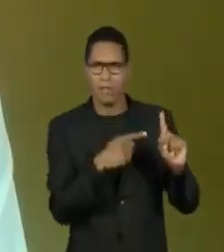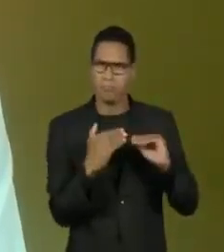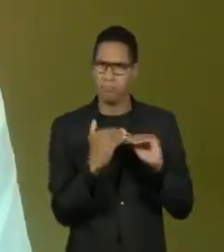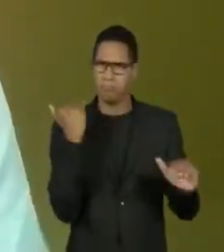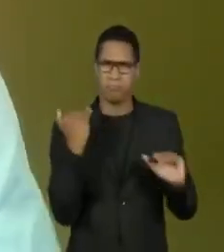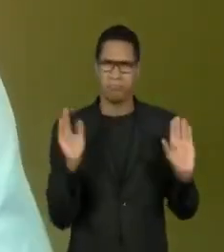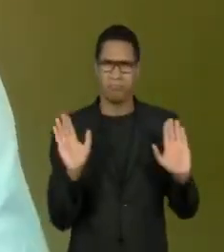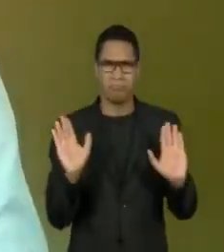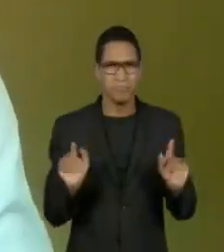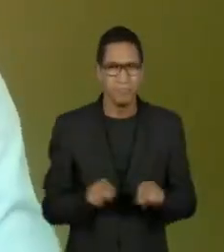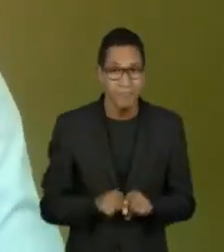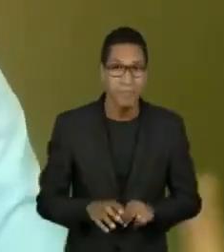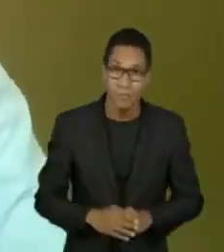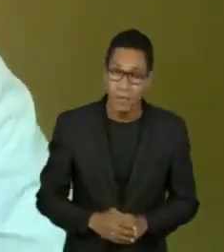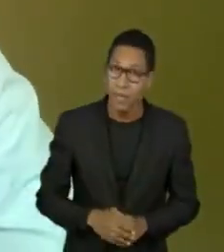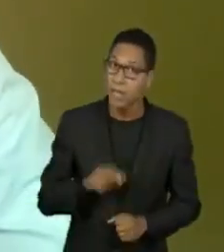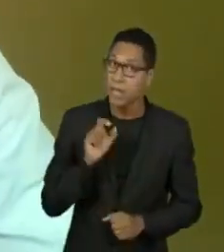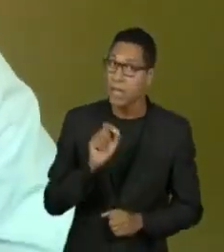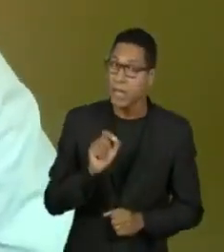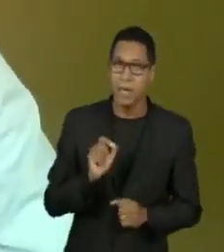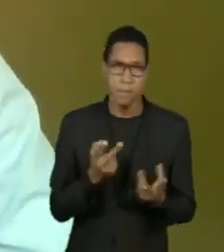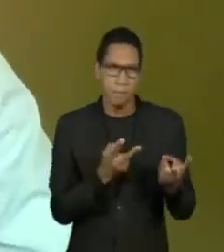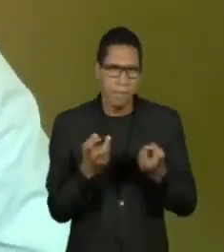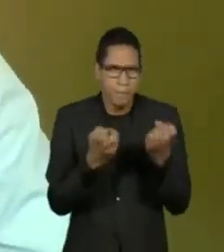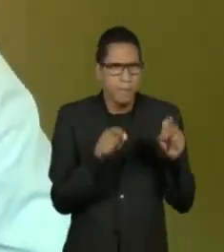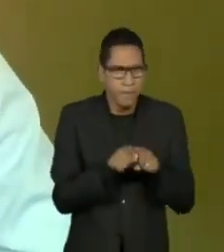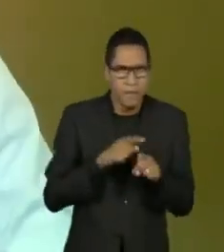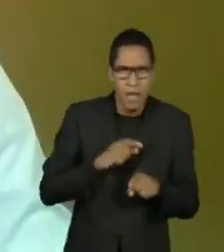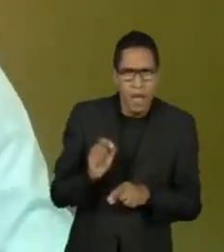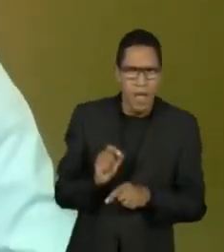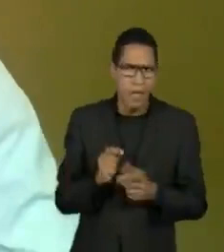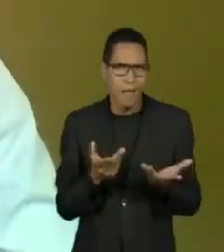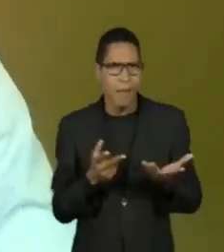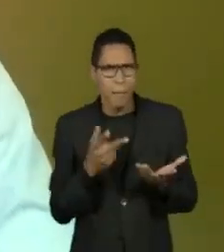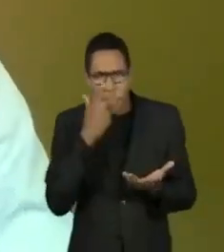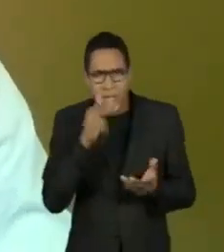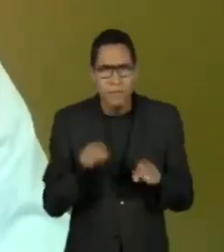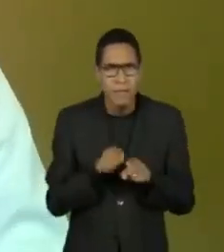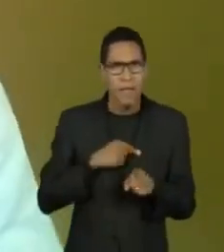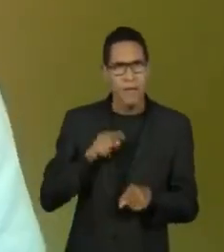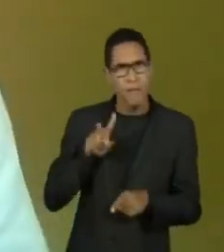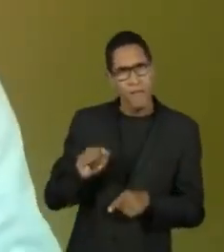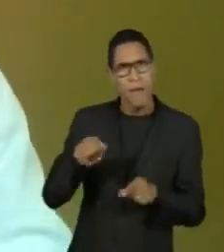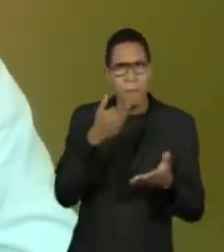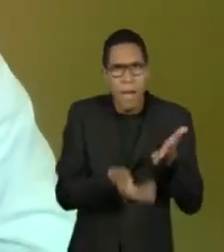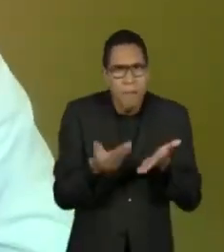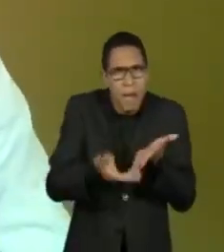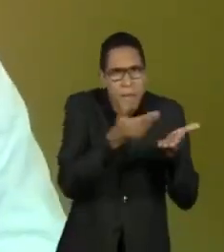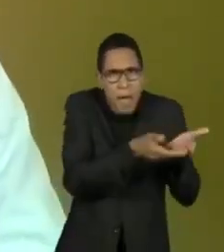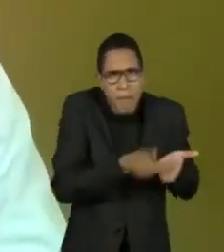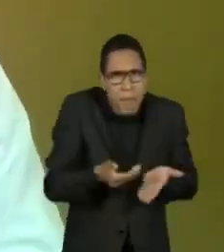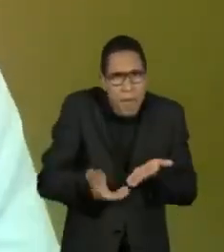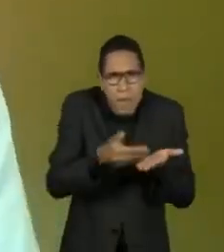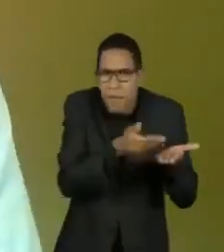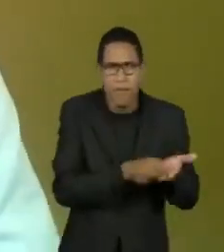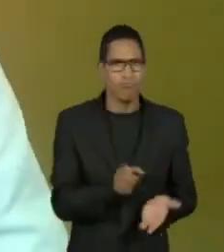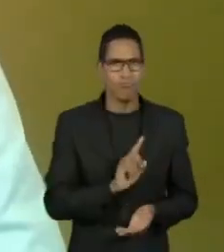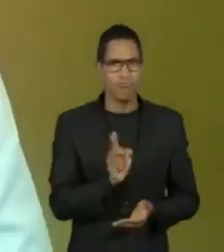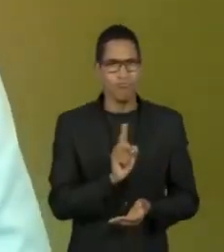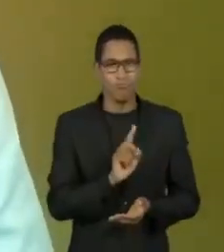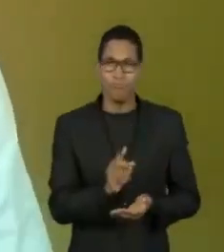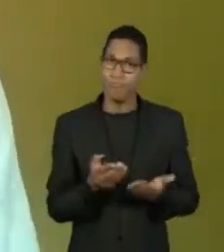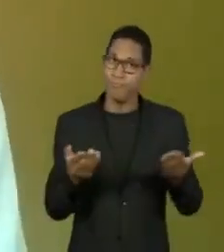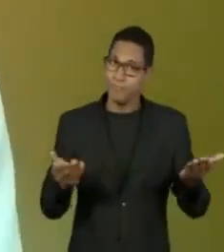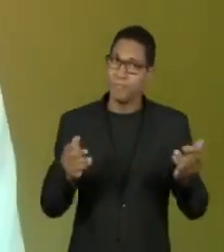sem base, né? A ideia de que existe uma conspiração para que ele perca as eleições, uma fraude organizada que estão ali roubando as eleições. Isso